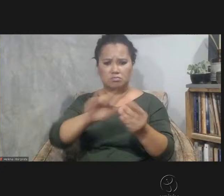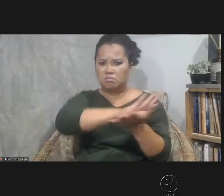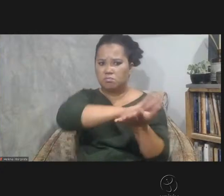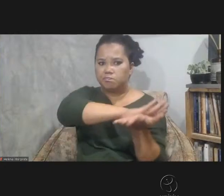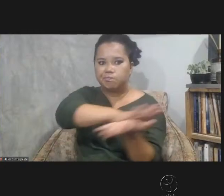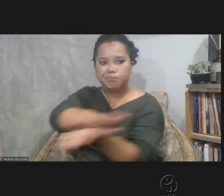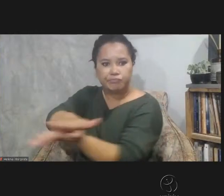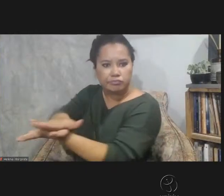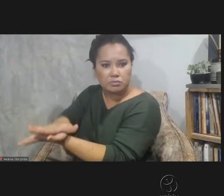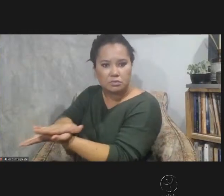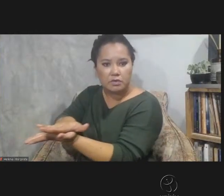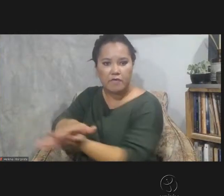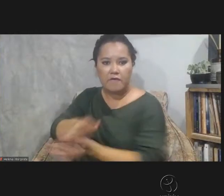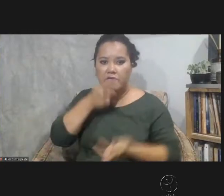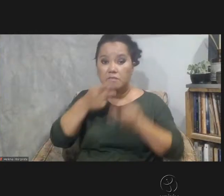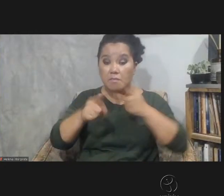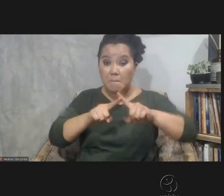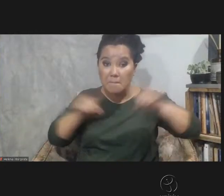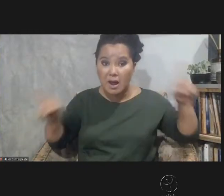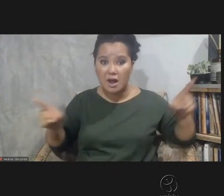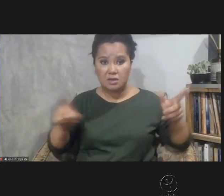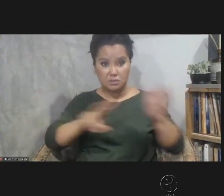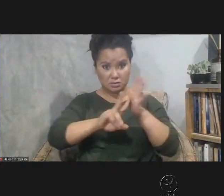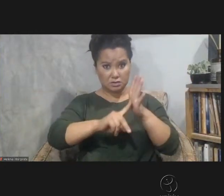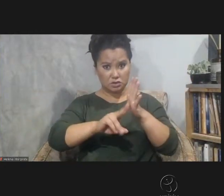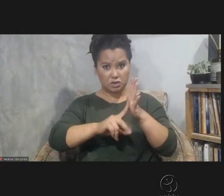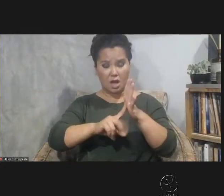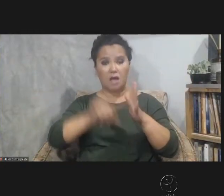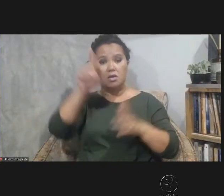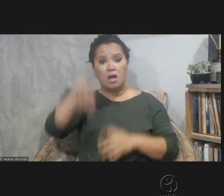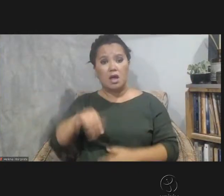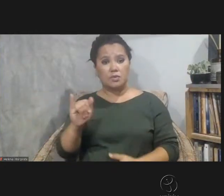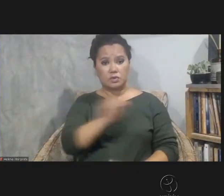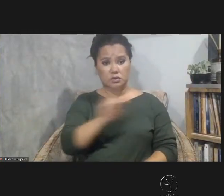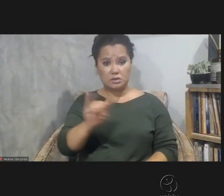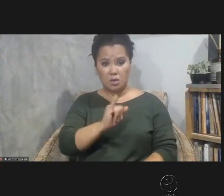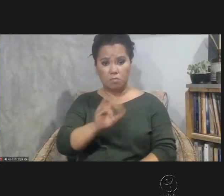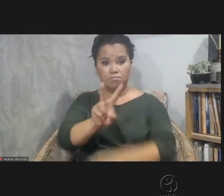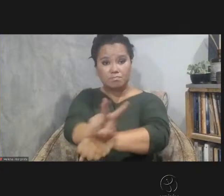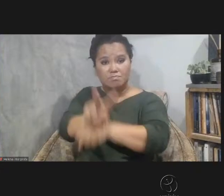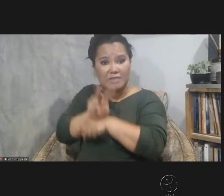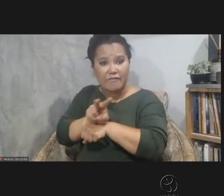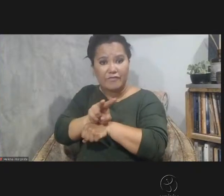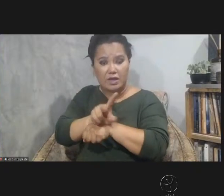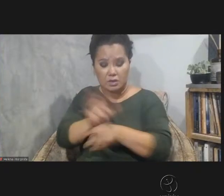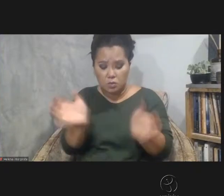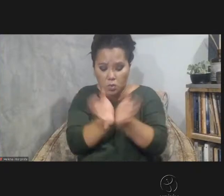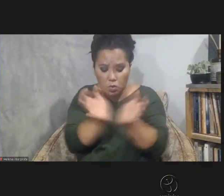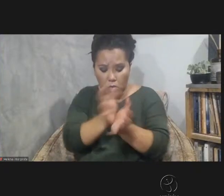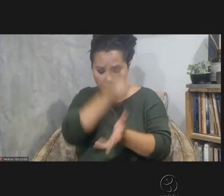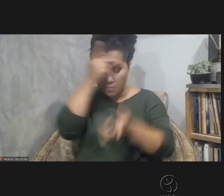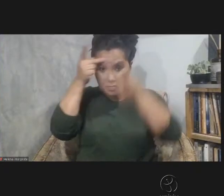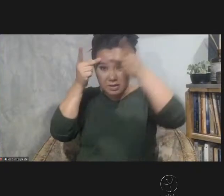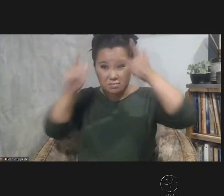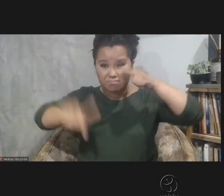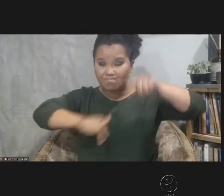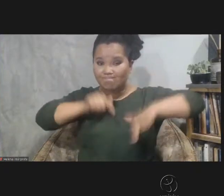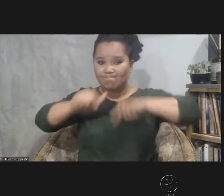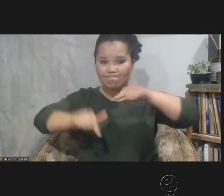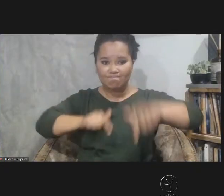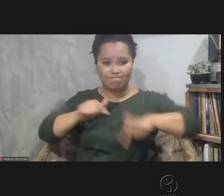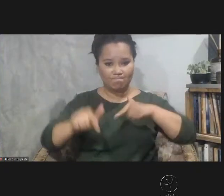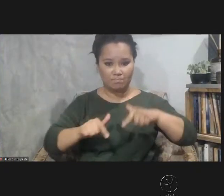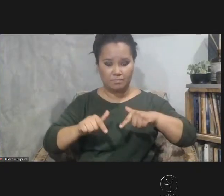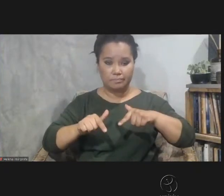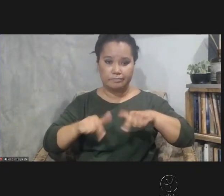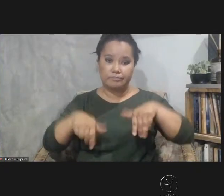o principal meio de defesa dos trabalhadores contra o capital concentrado. A partir